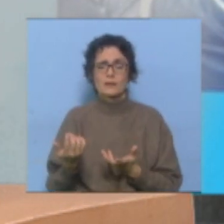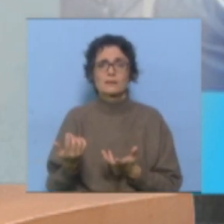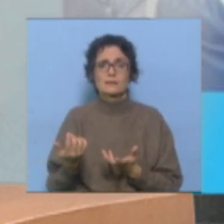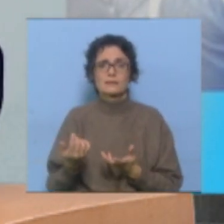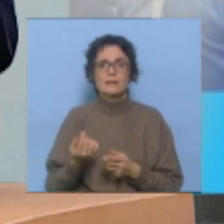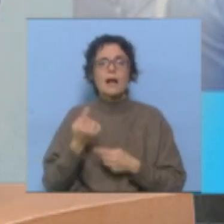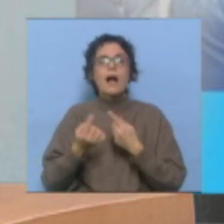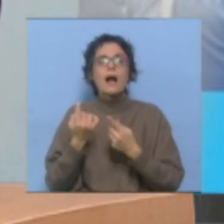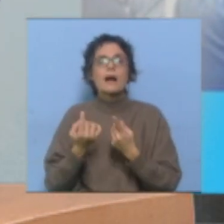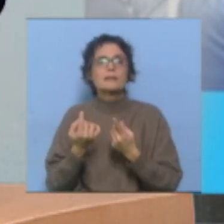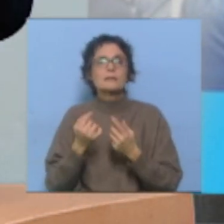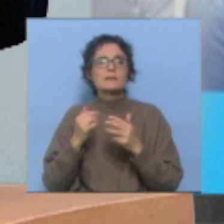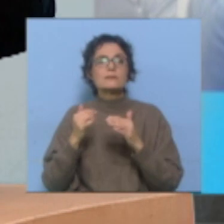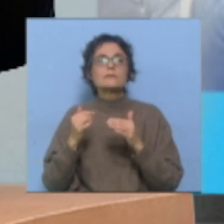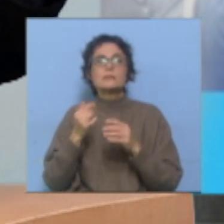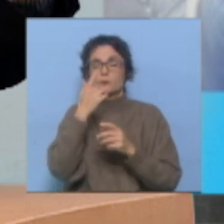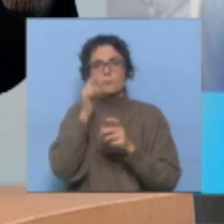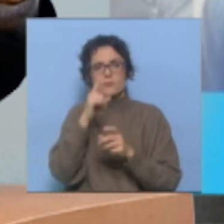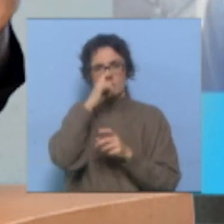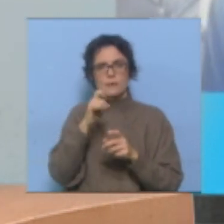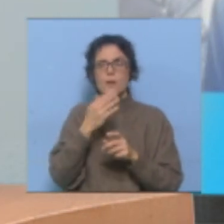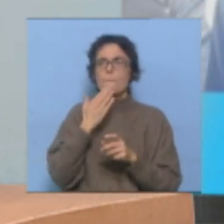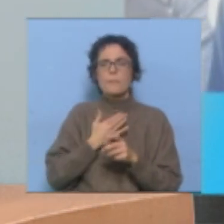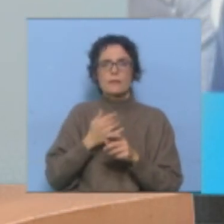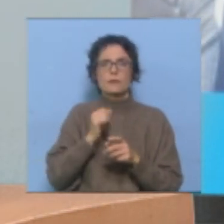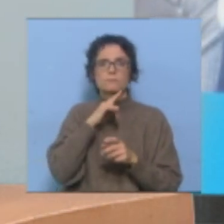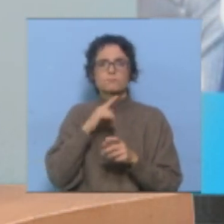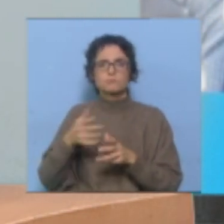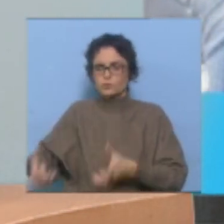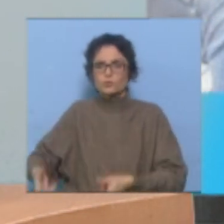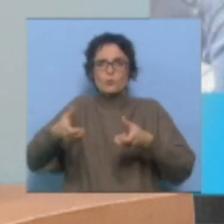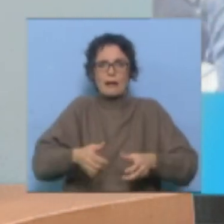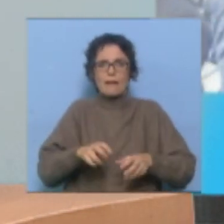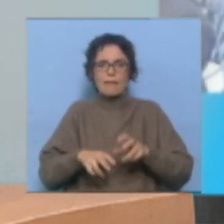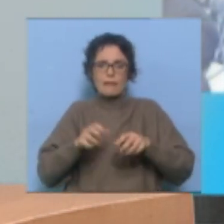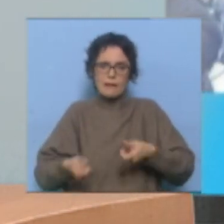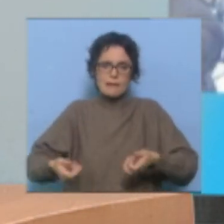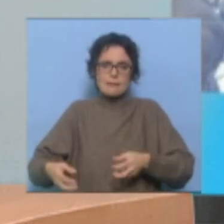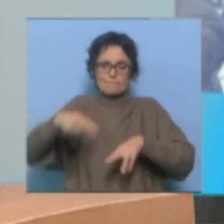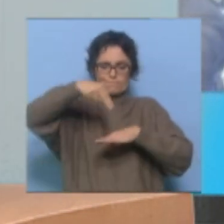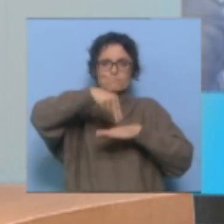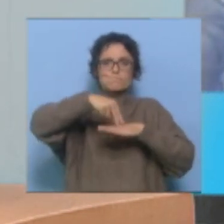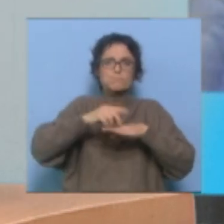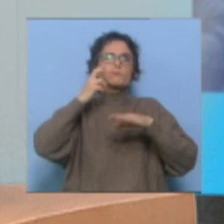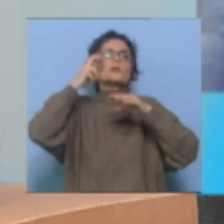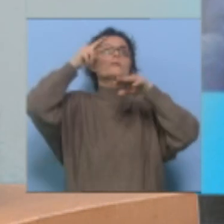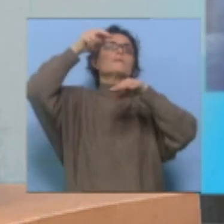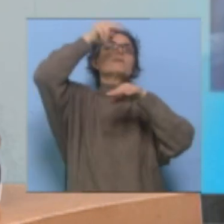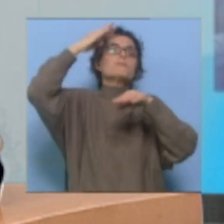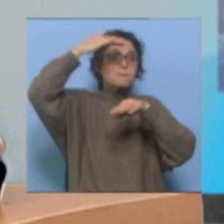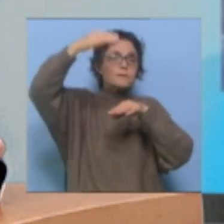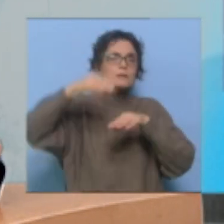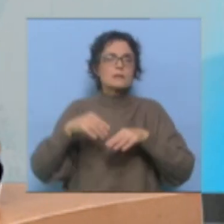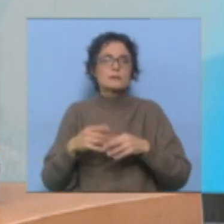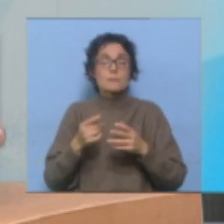cadeira para, da janela, ver a rua, ele dizia que era ver a liberdade. Disse, eu não posso autorizar, diz-me, está ali o senhor guarda que certamente